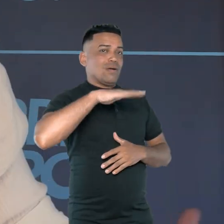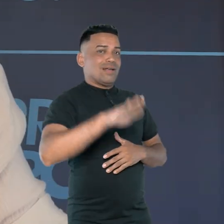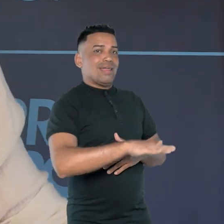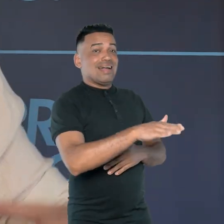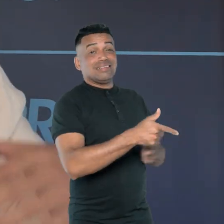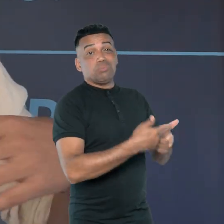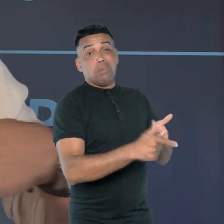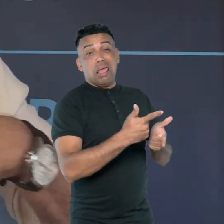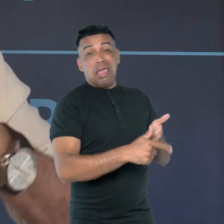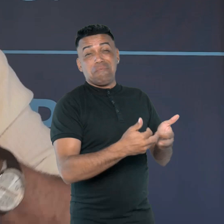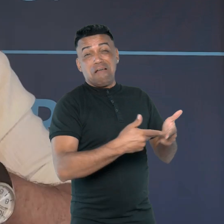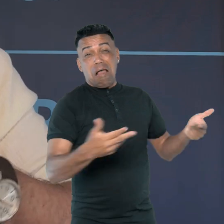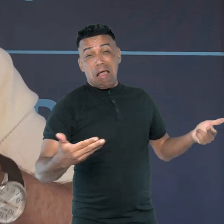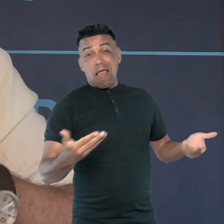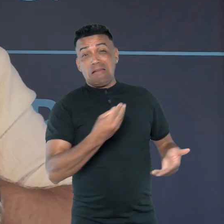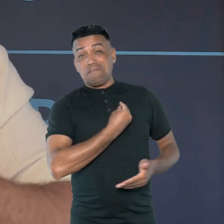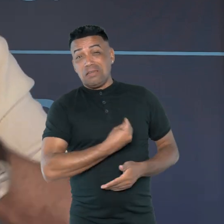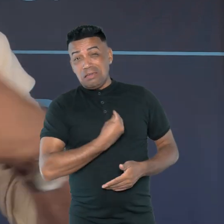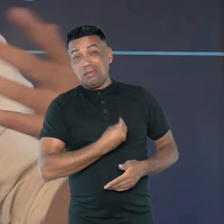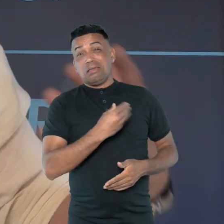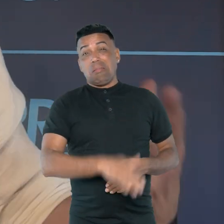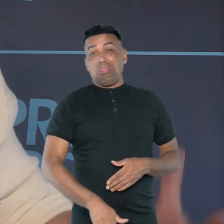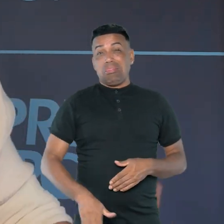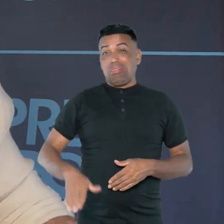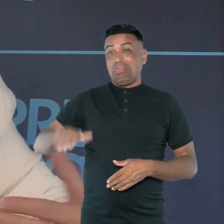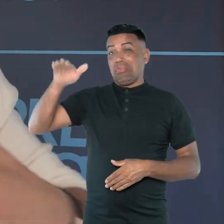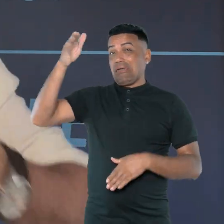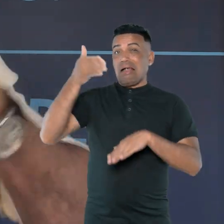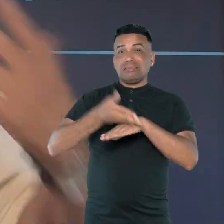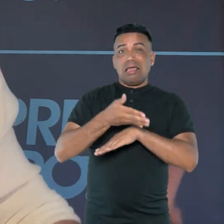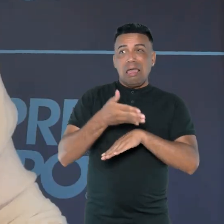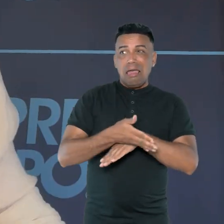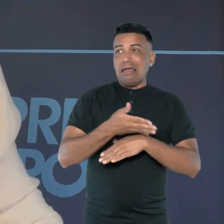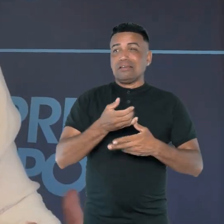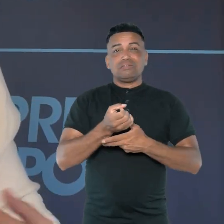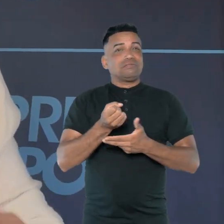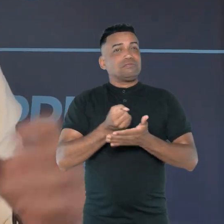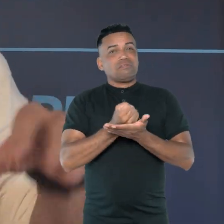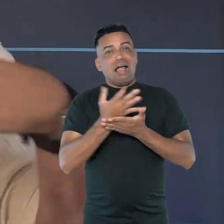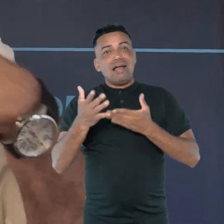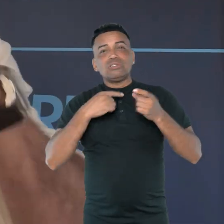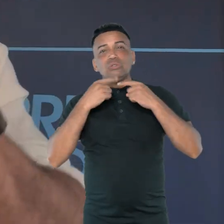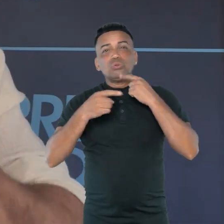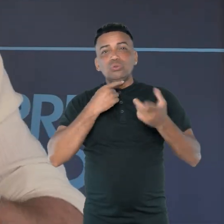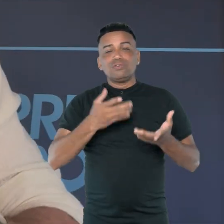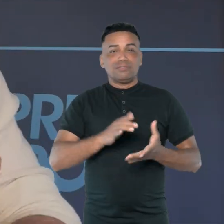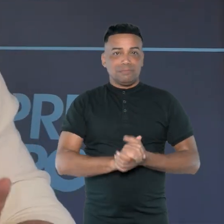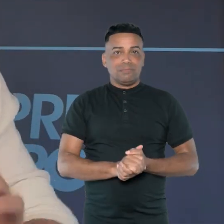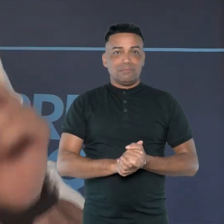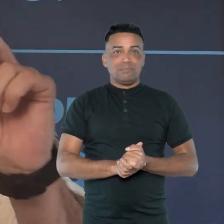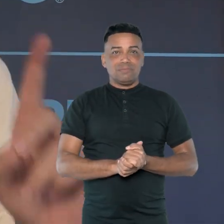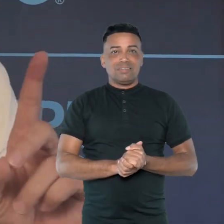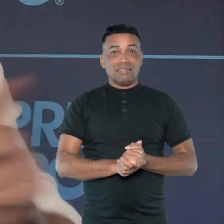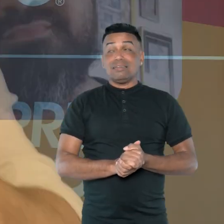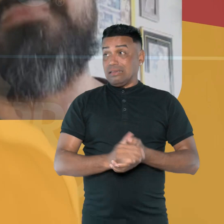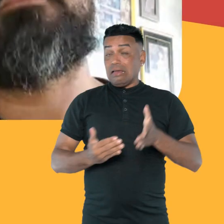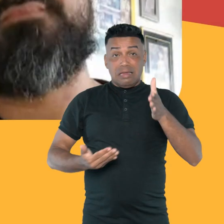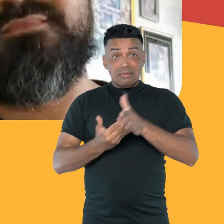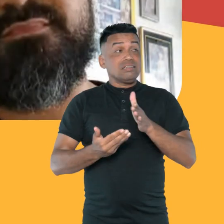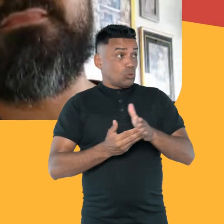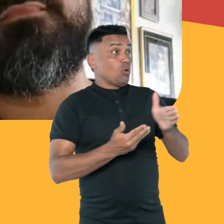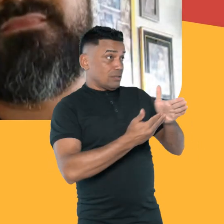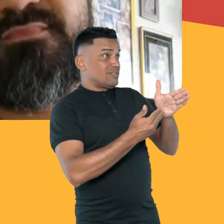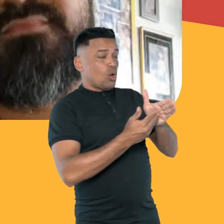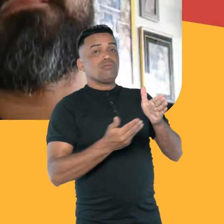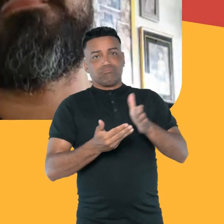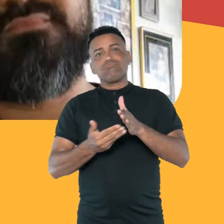de problemas, com falta de acessos, né, com muitas questões. E a gente ficaria... Restrições, a gente ficaria aqui até